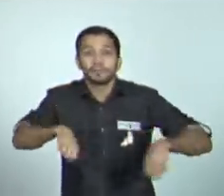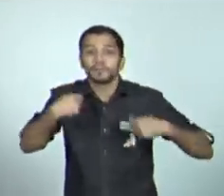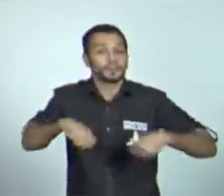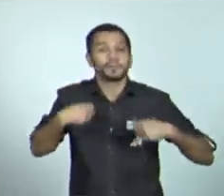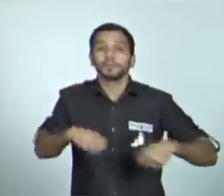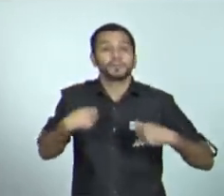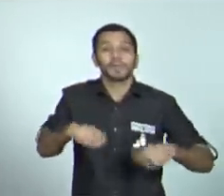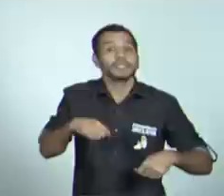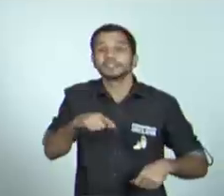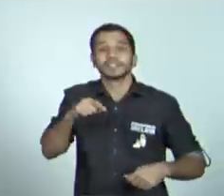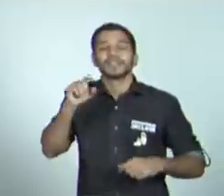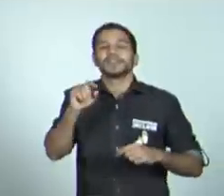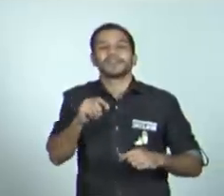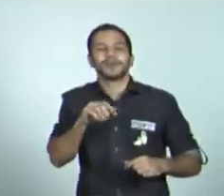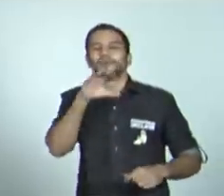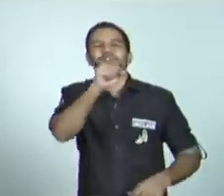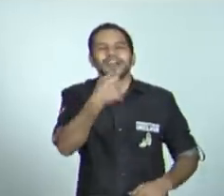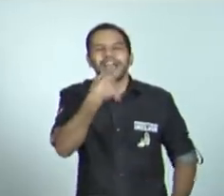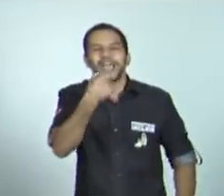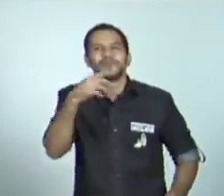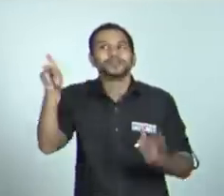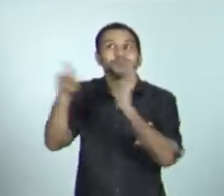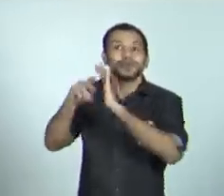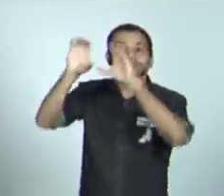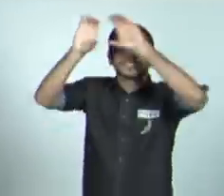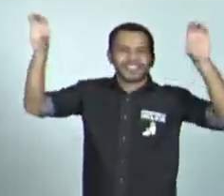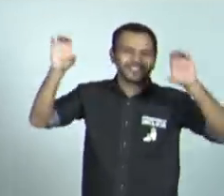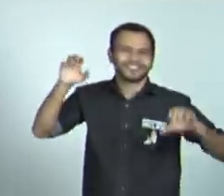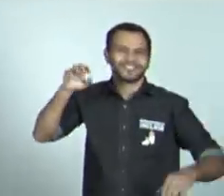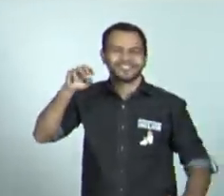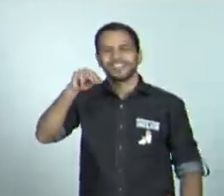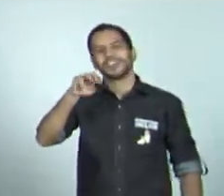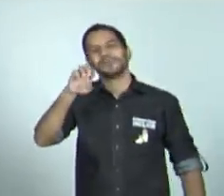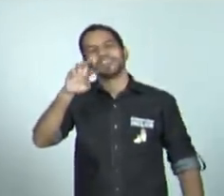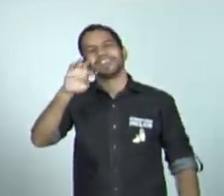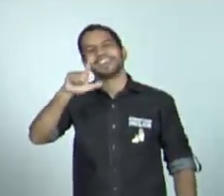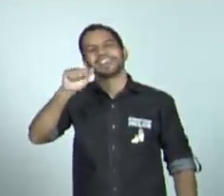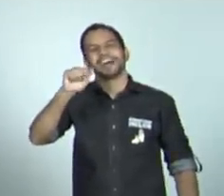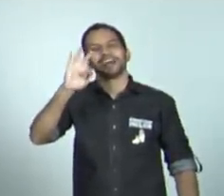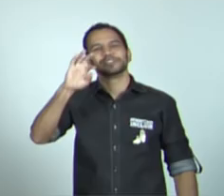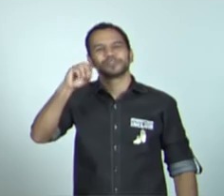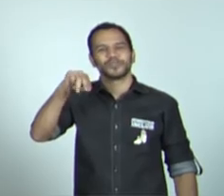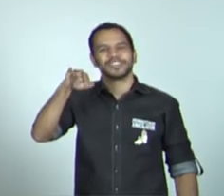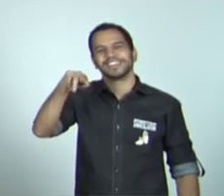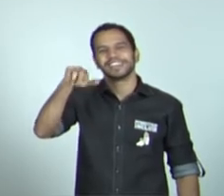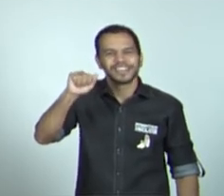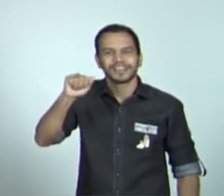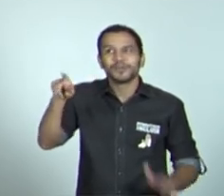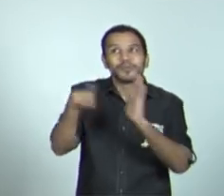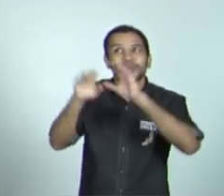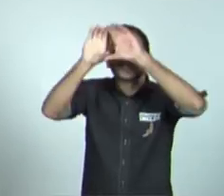antonina do céu pede a melatonina do céu um rivotril celestial sem complicações